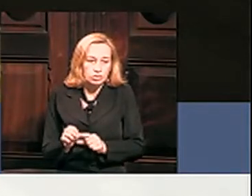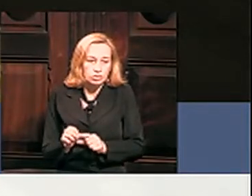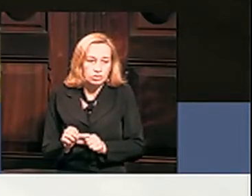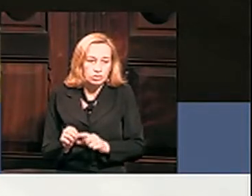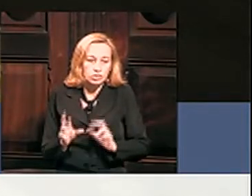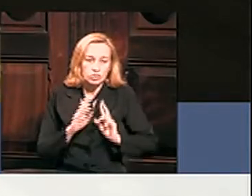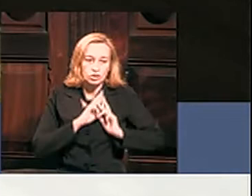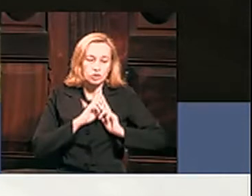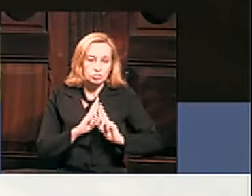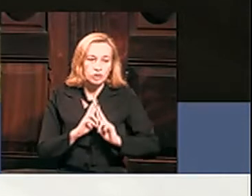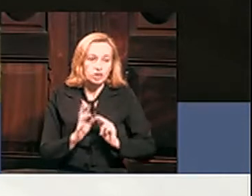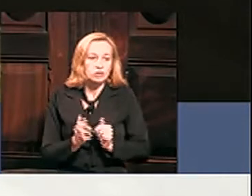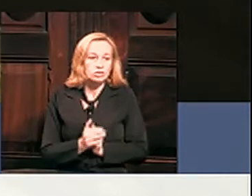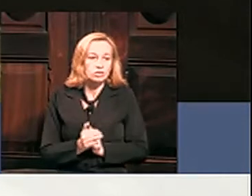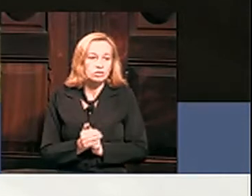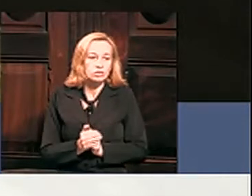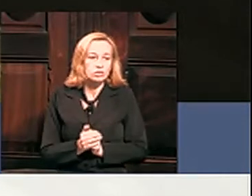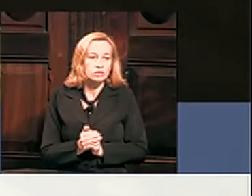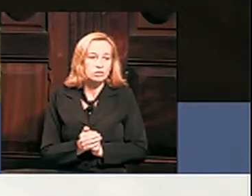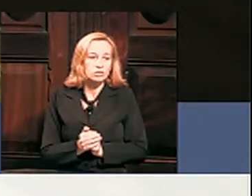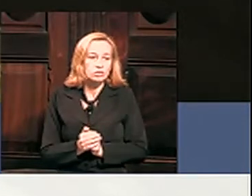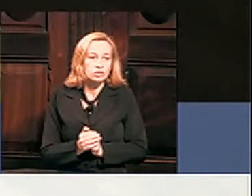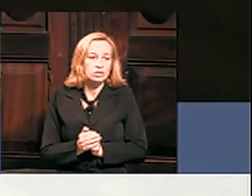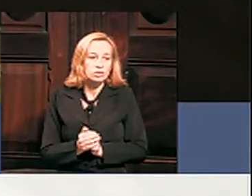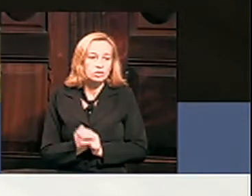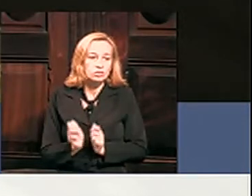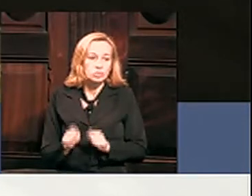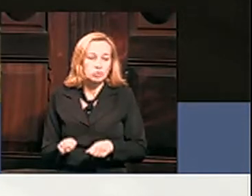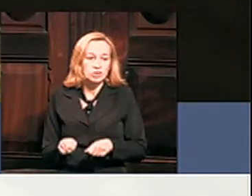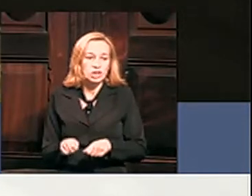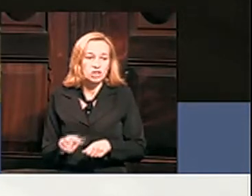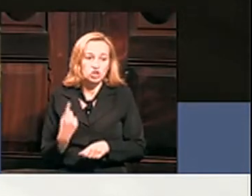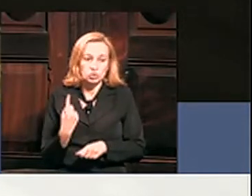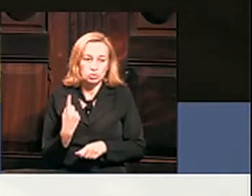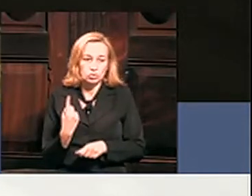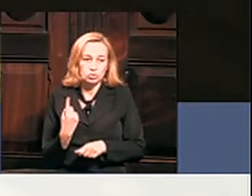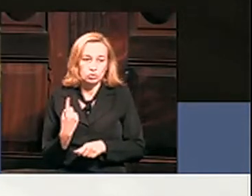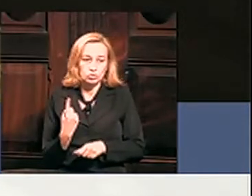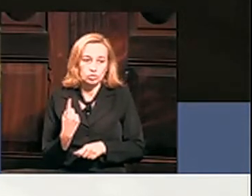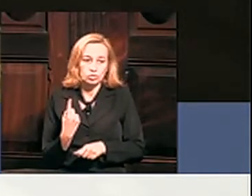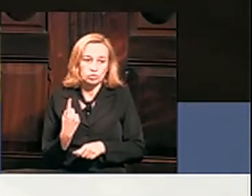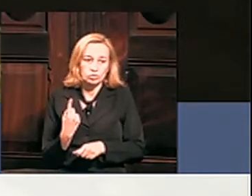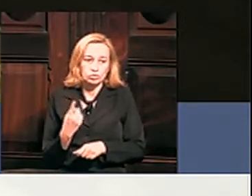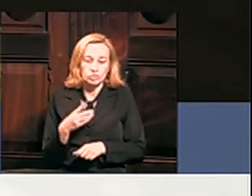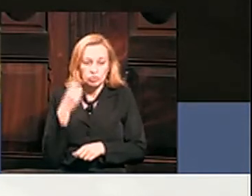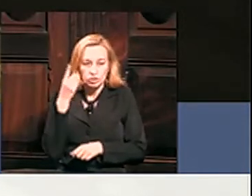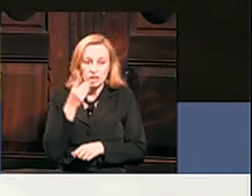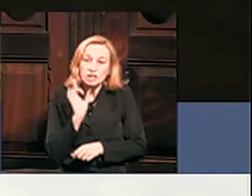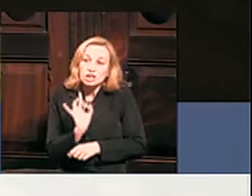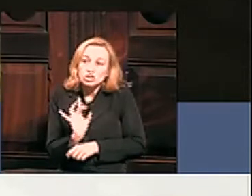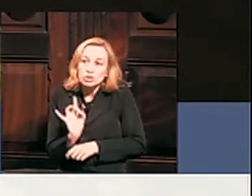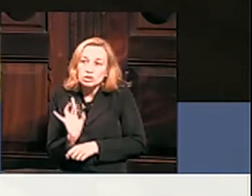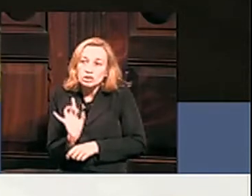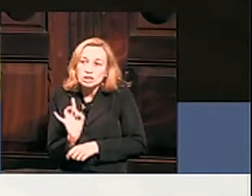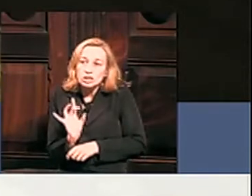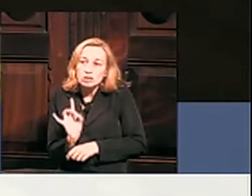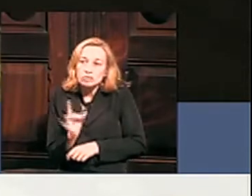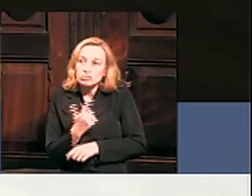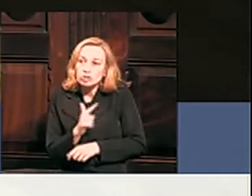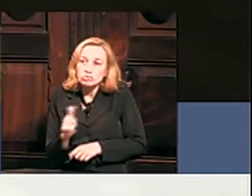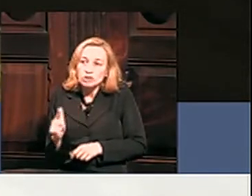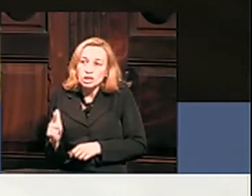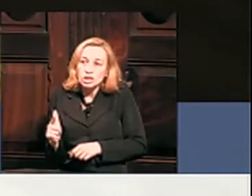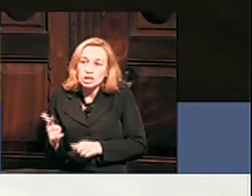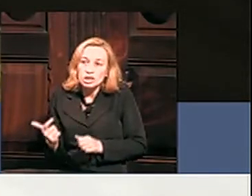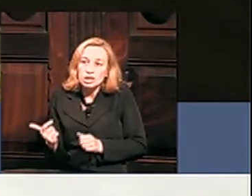interno a possibilidade de um deputado que é sozinho, que não tem bancada, como eu